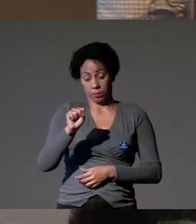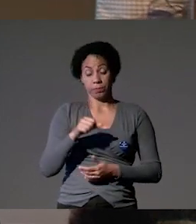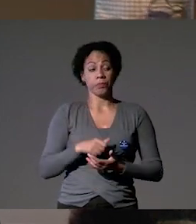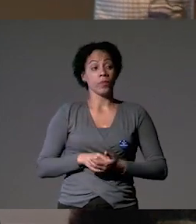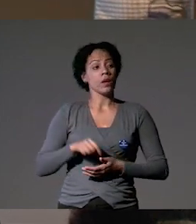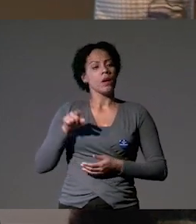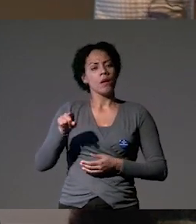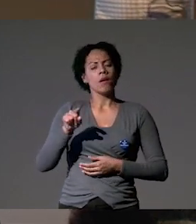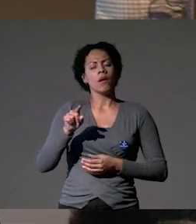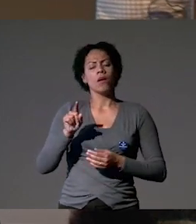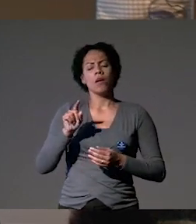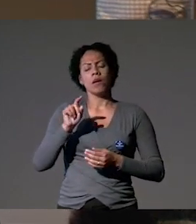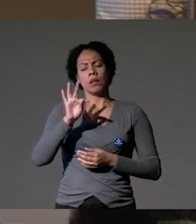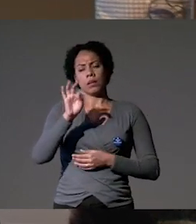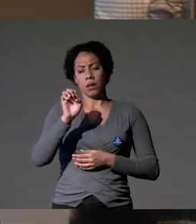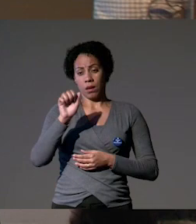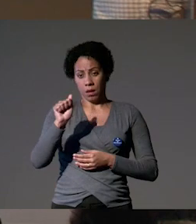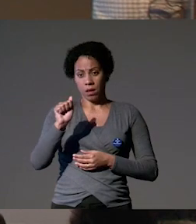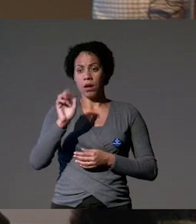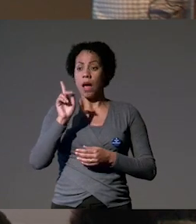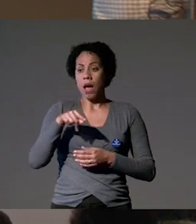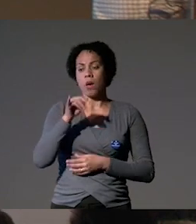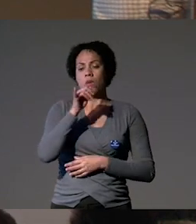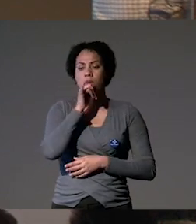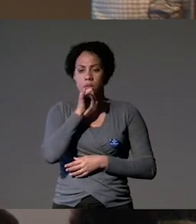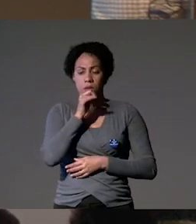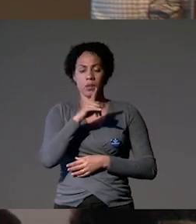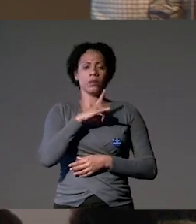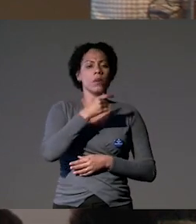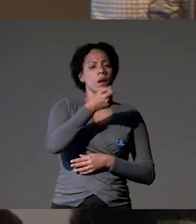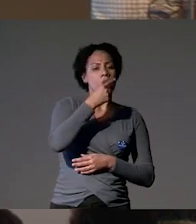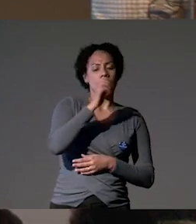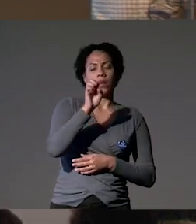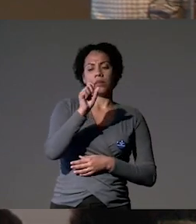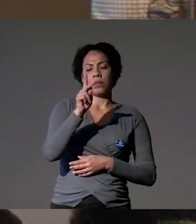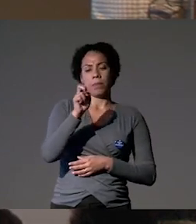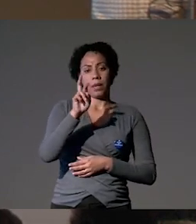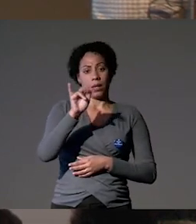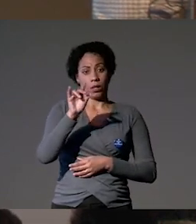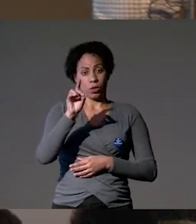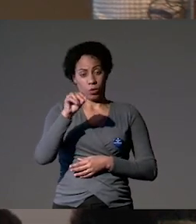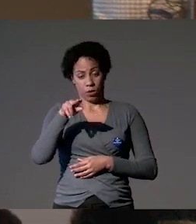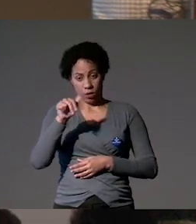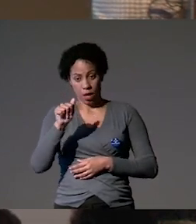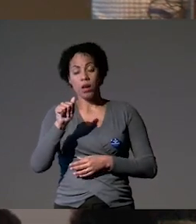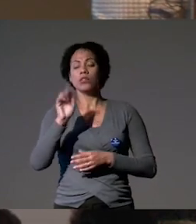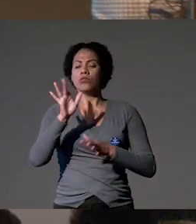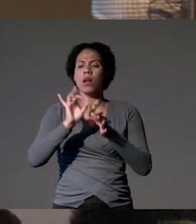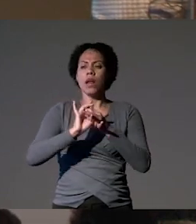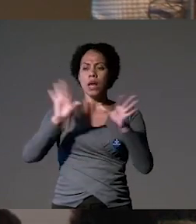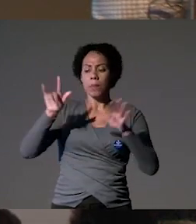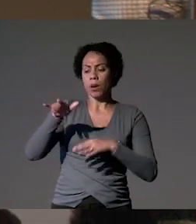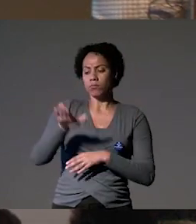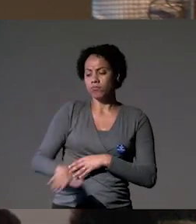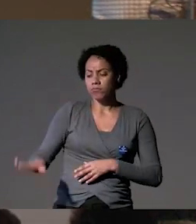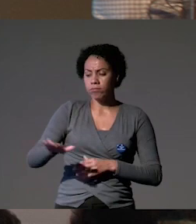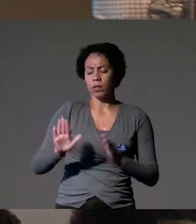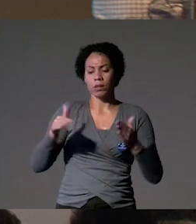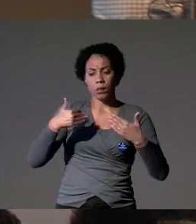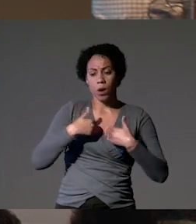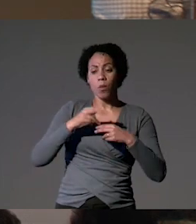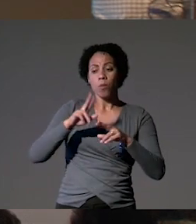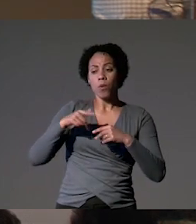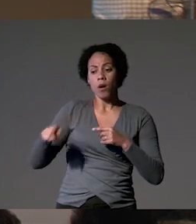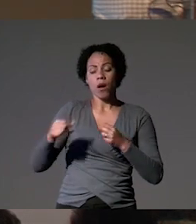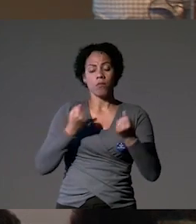do espectro autismo já é um exemplo. Medicações como risperidona ou aripiprazol foram liberadas para crianças autistas com questões de